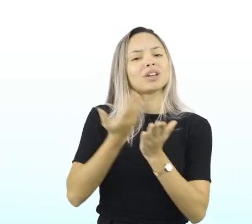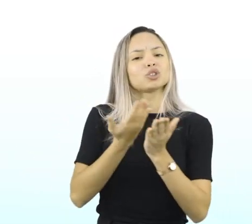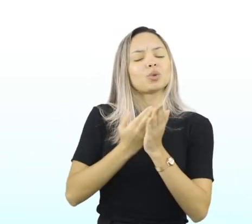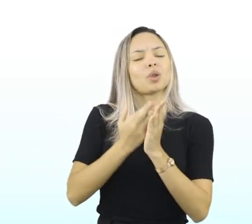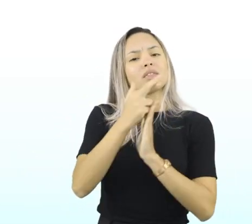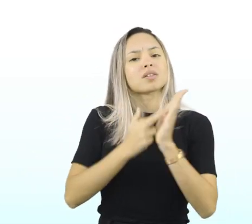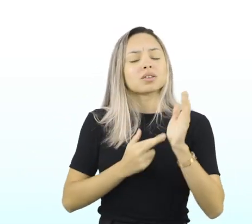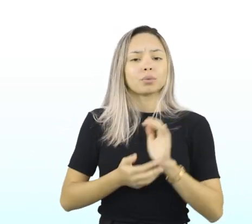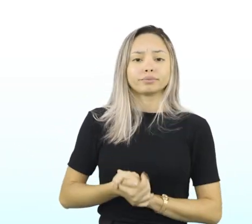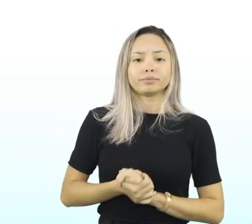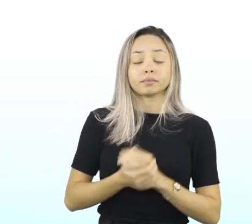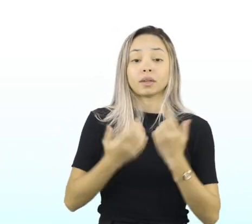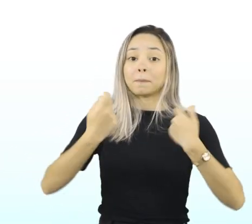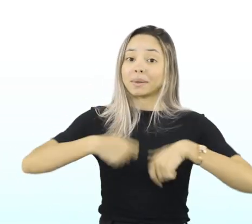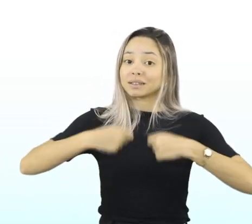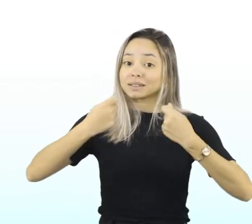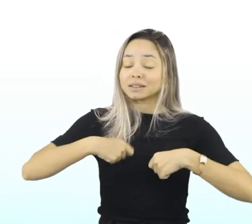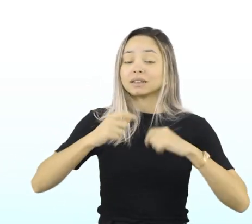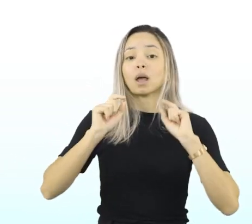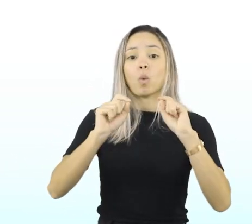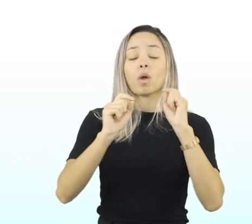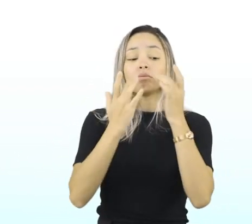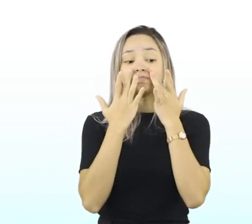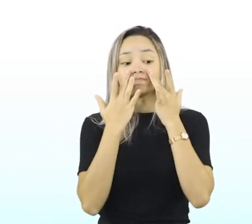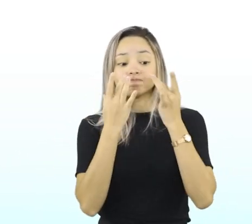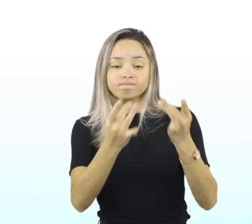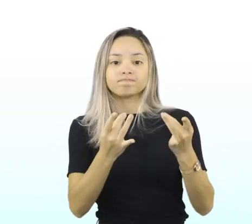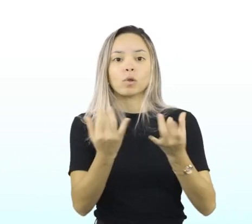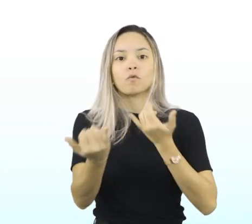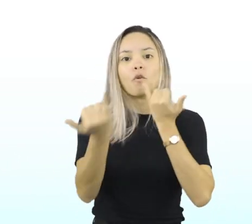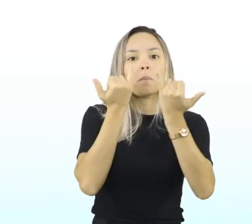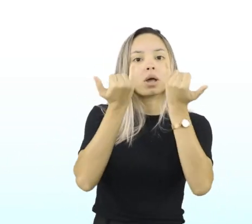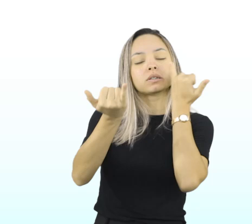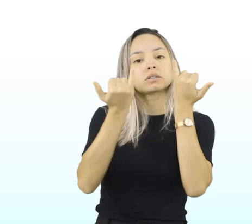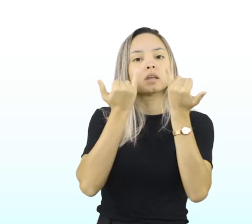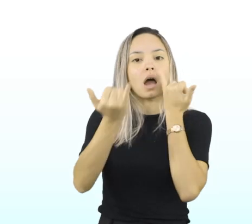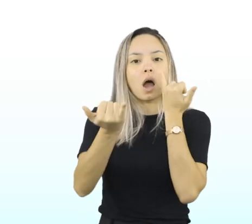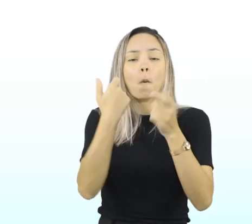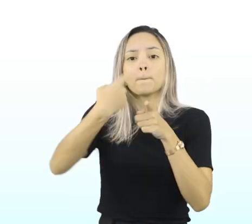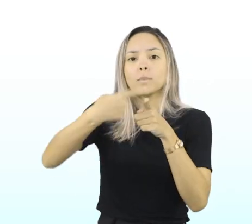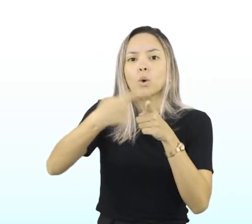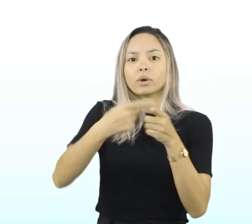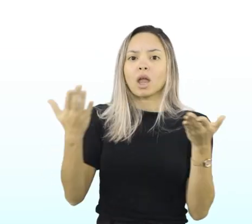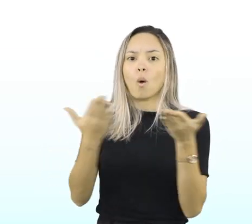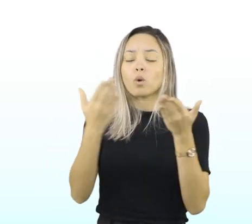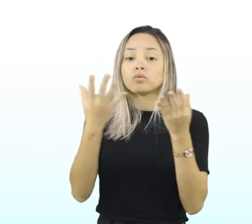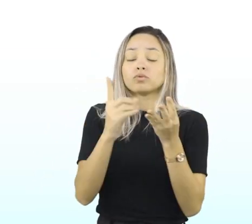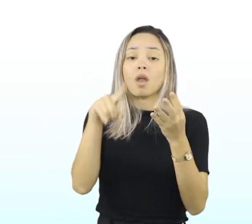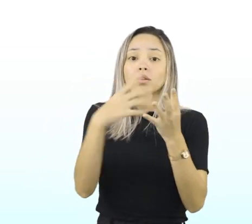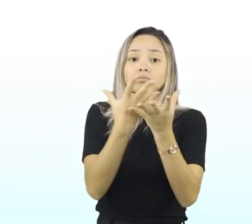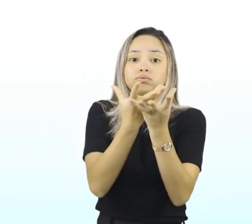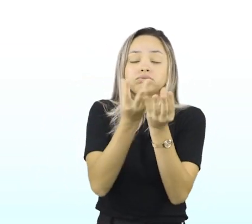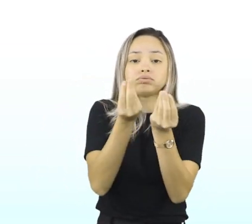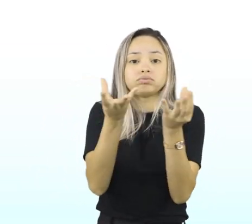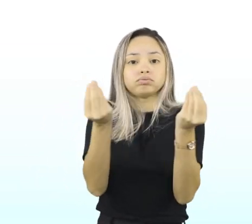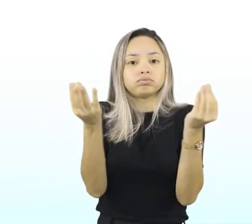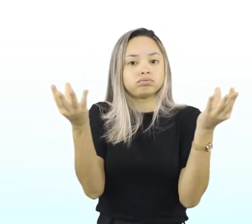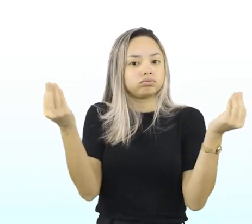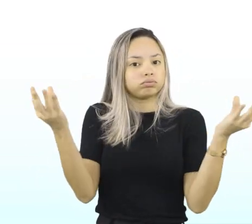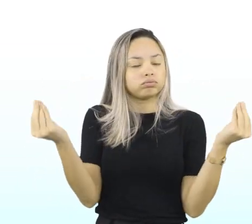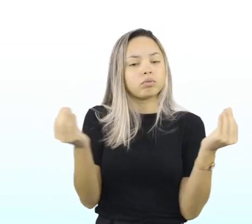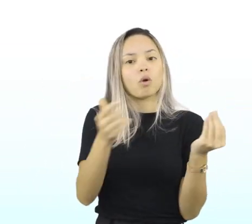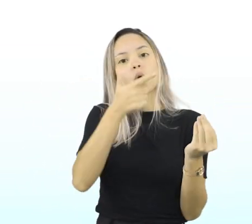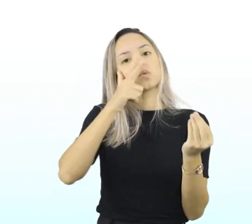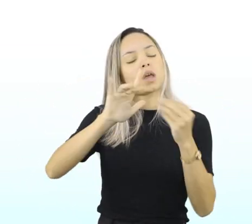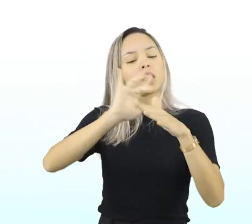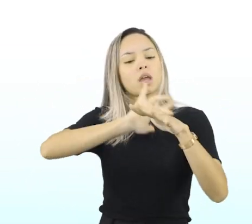estudo redação? Você vai ter que estar informado, hoje a quantidade de informação que você tem, ela